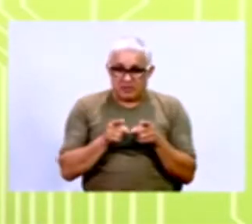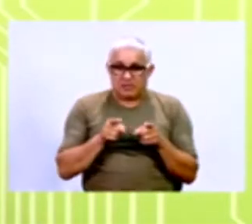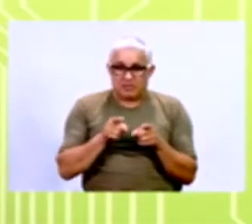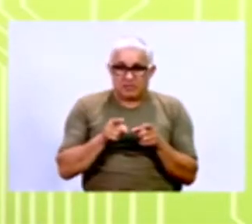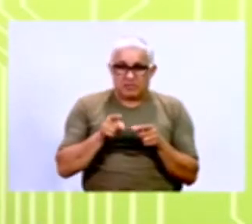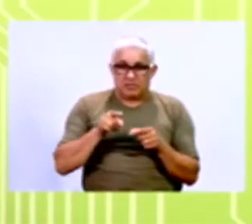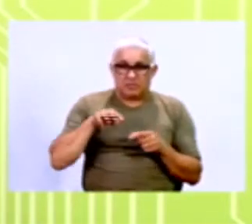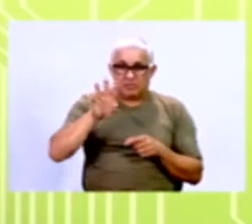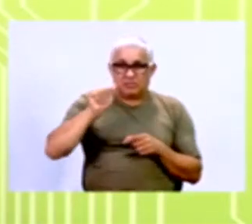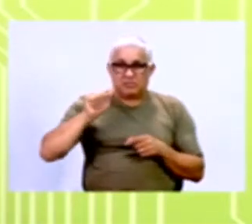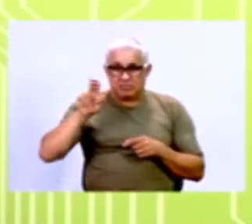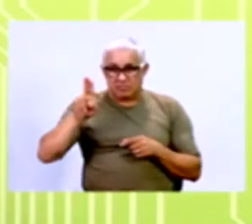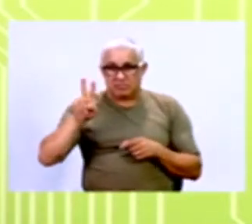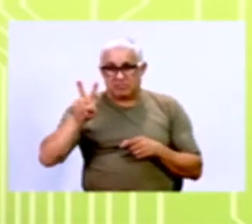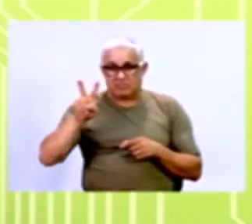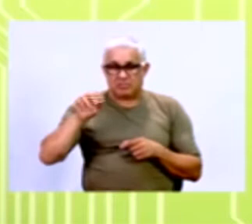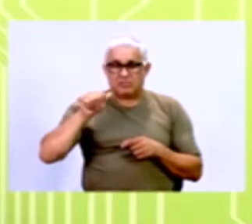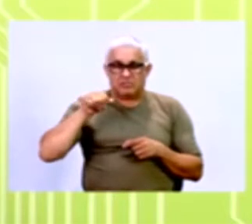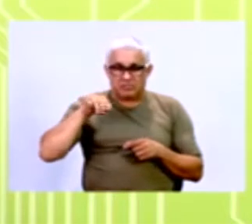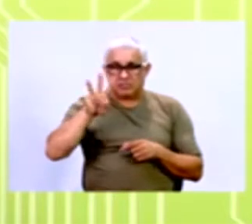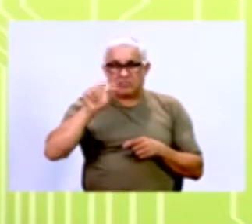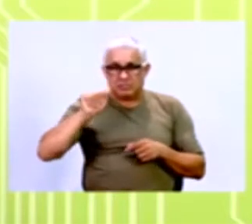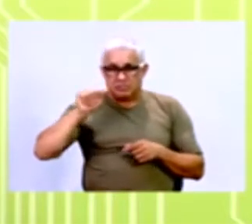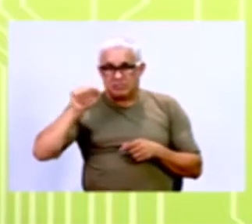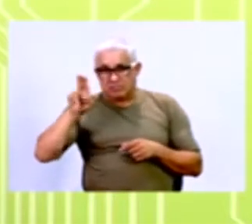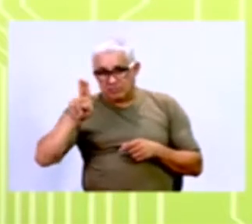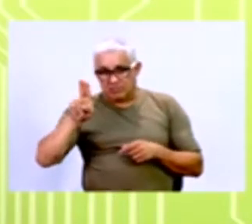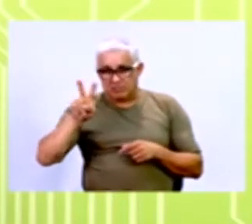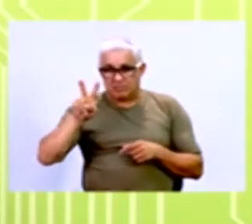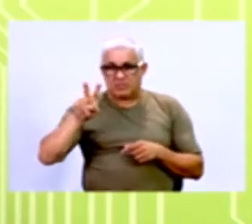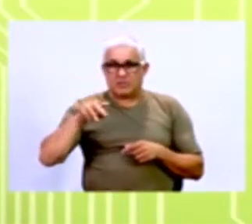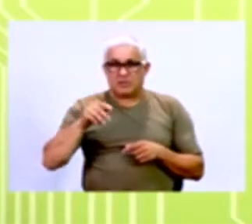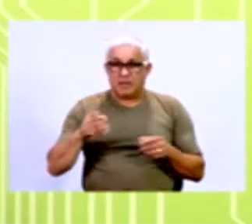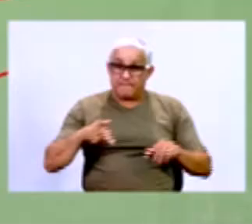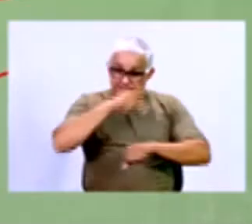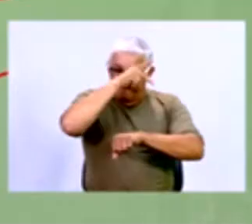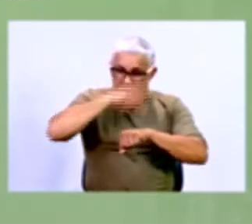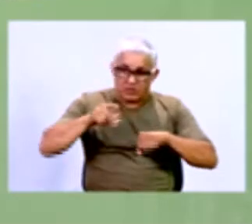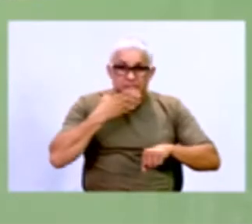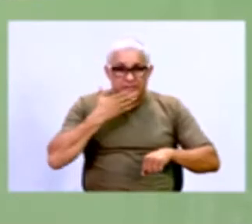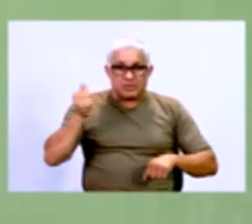para você editar. É o puro, é o arquivo puro, tá?